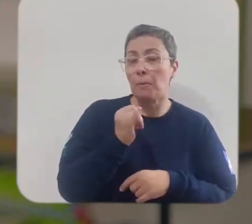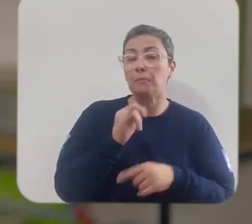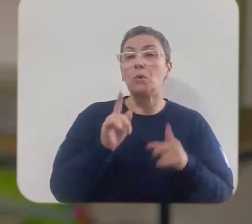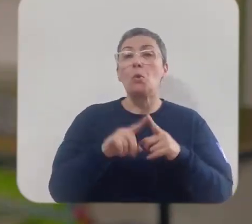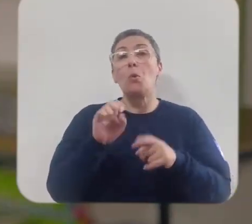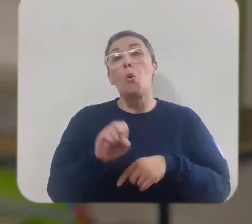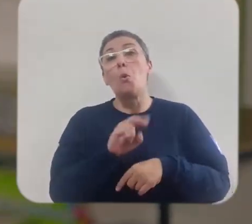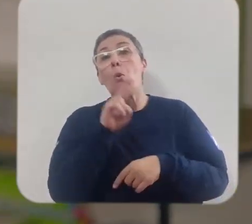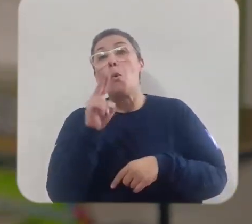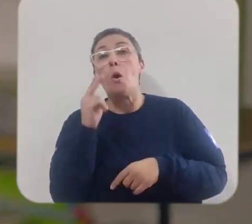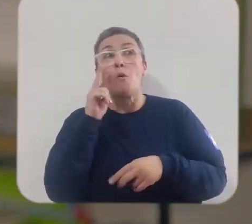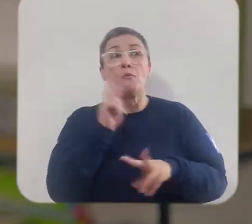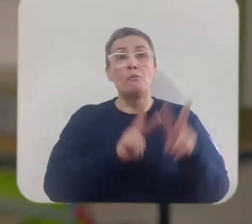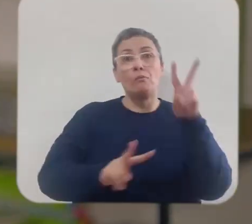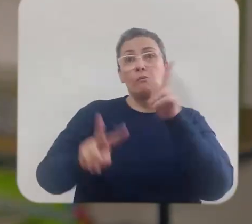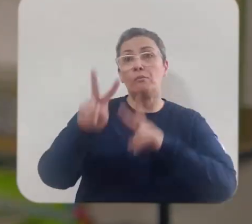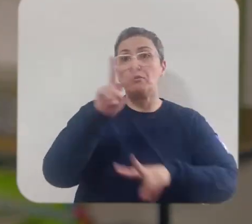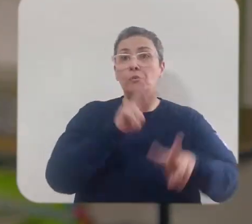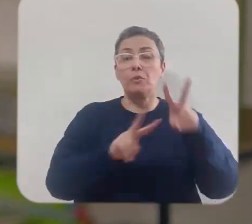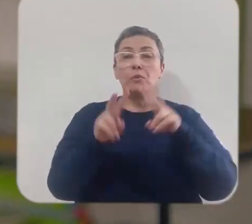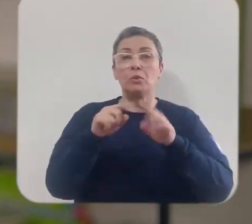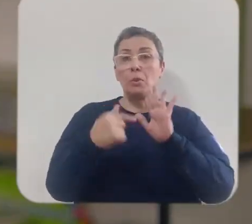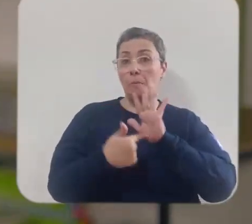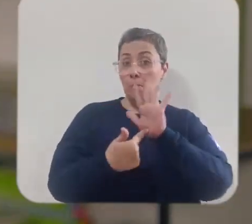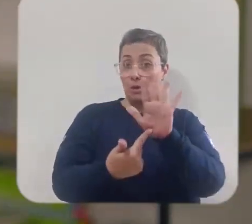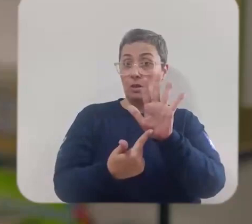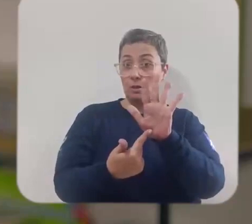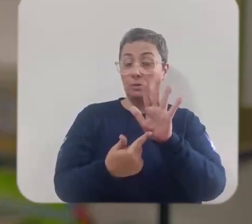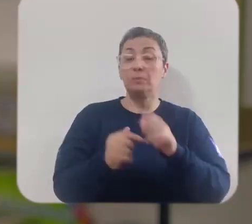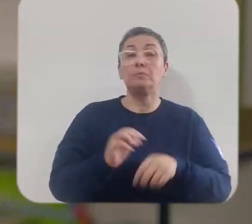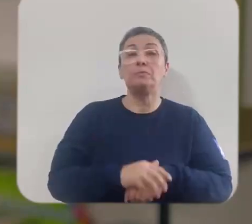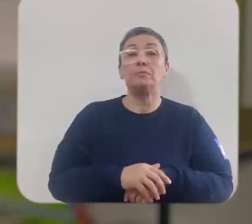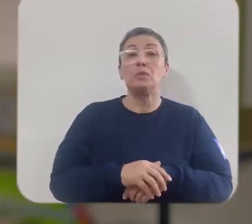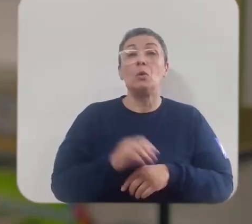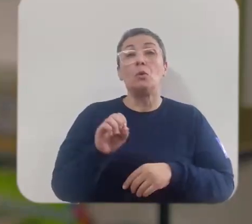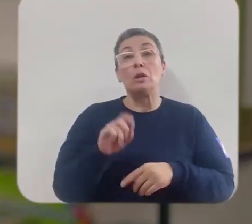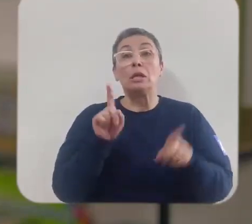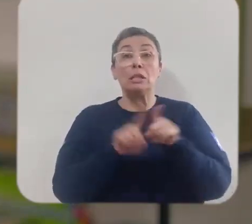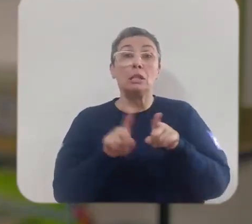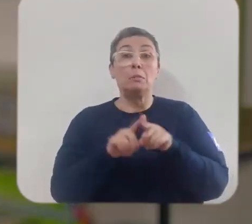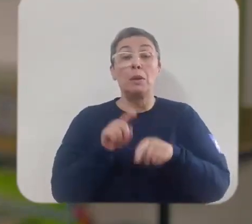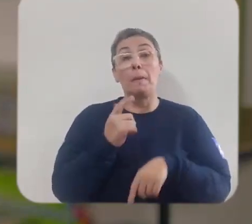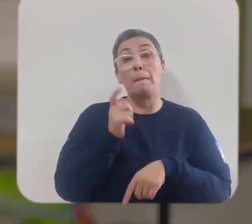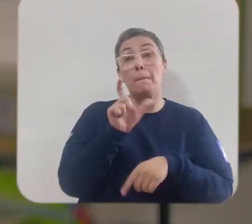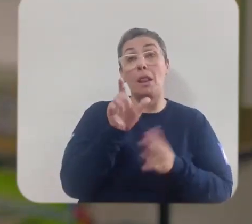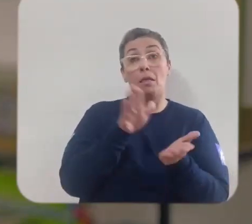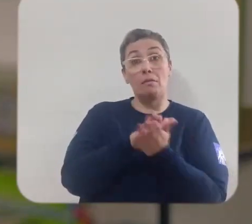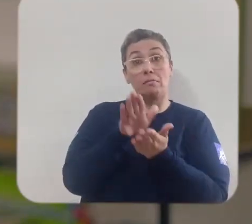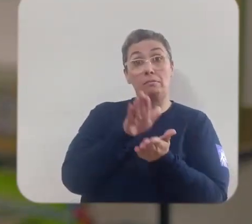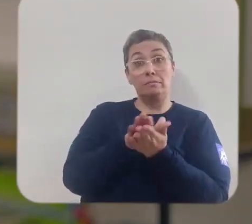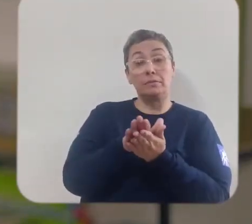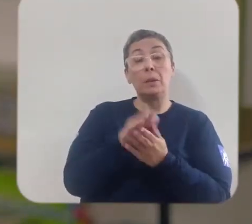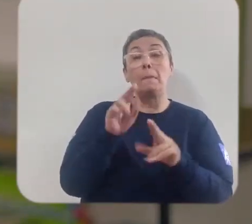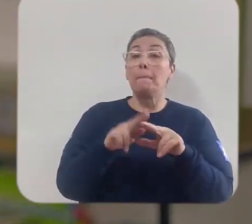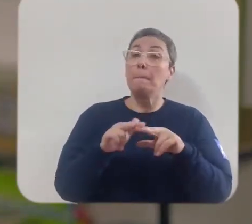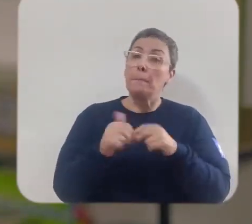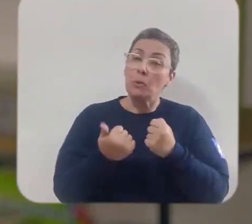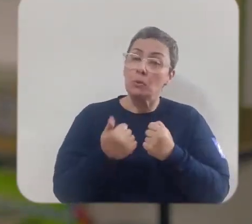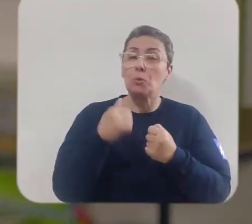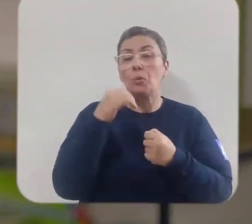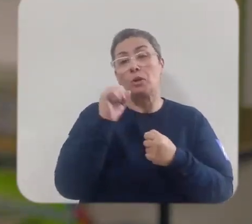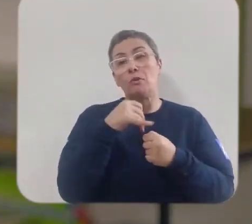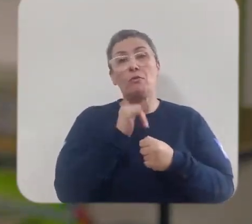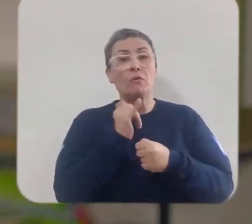falando, com o estímulo visual, aquilo que eu estou mostrando, com a palavra impressa. É por isso